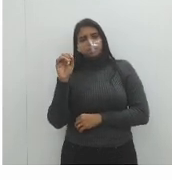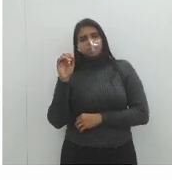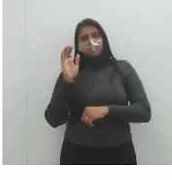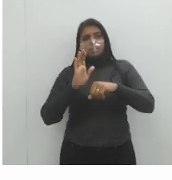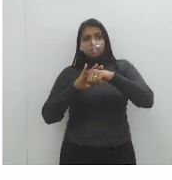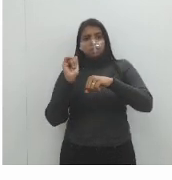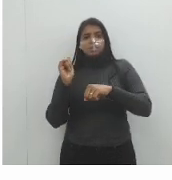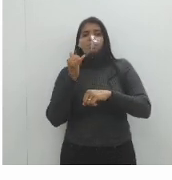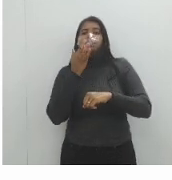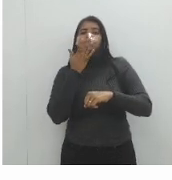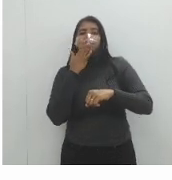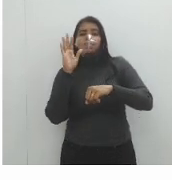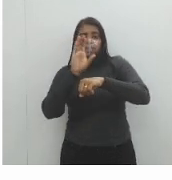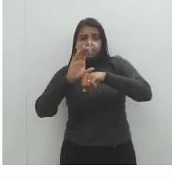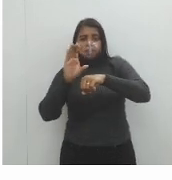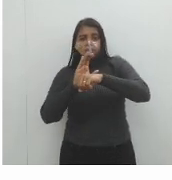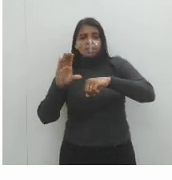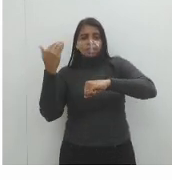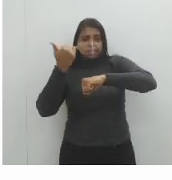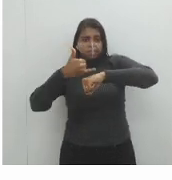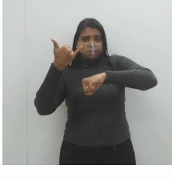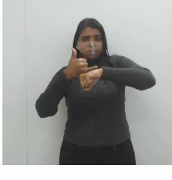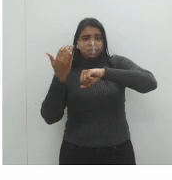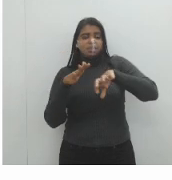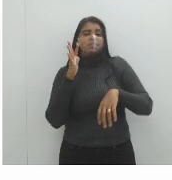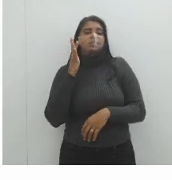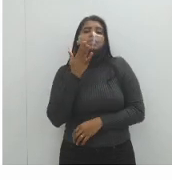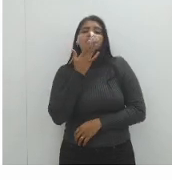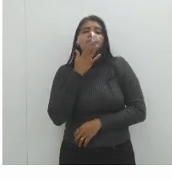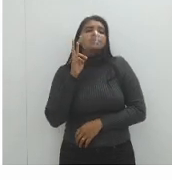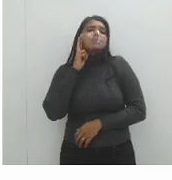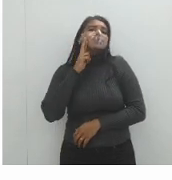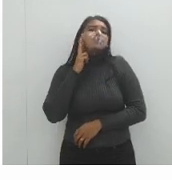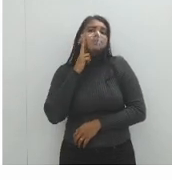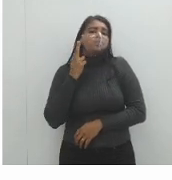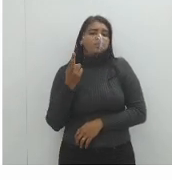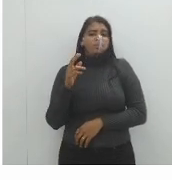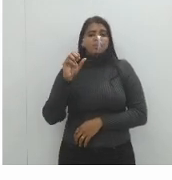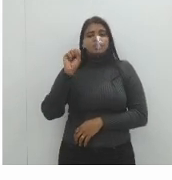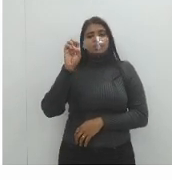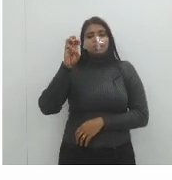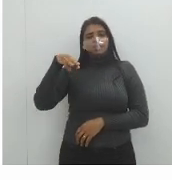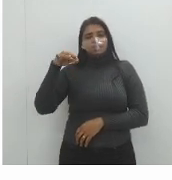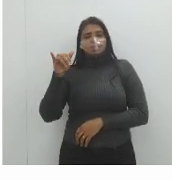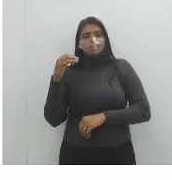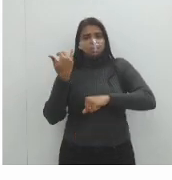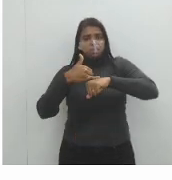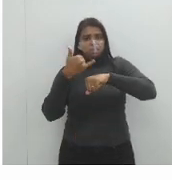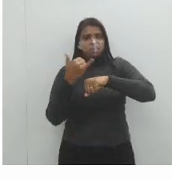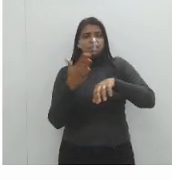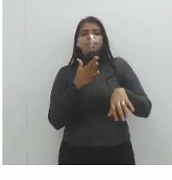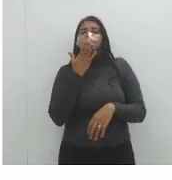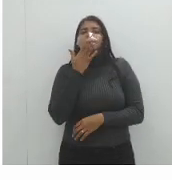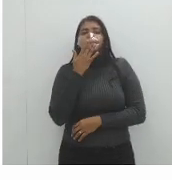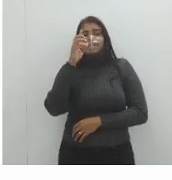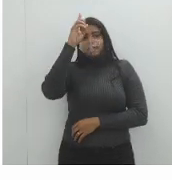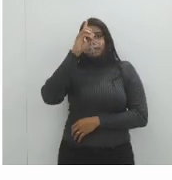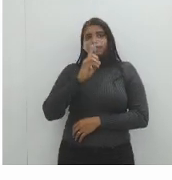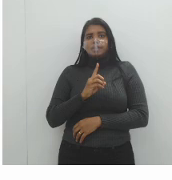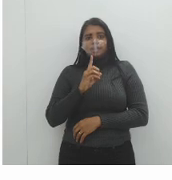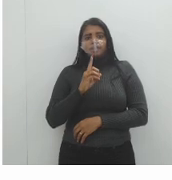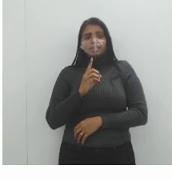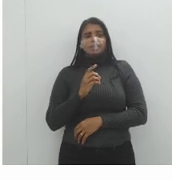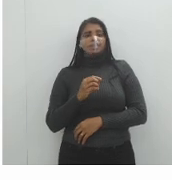metais. Os que estão na cor rosa são semimetais. O que está na cor amarela